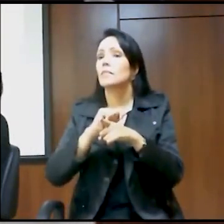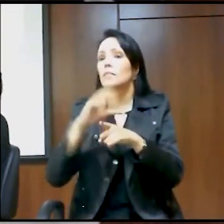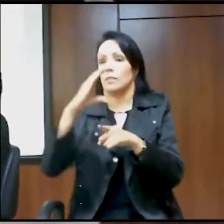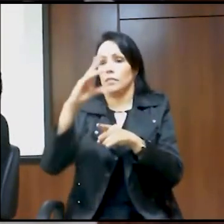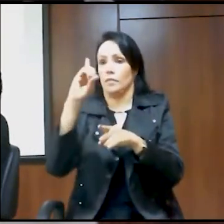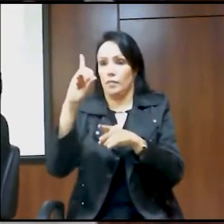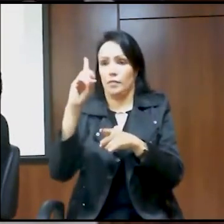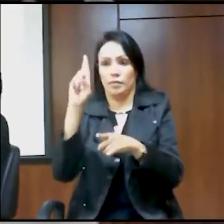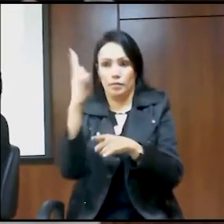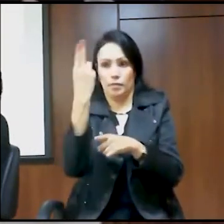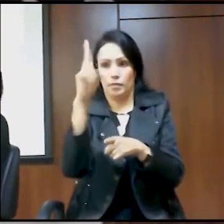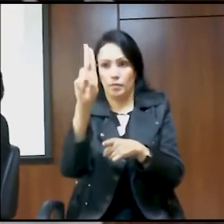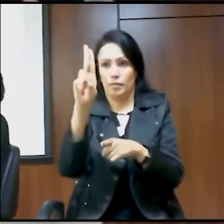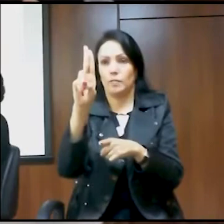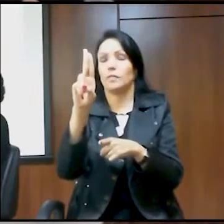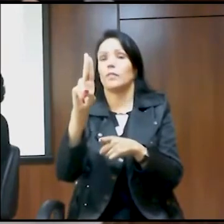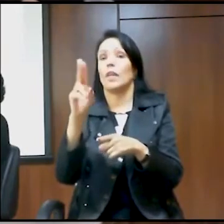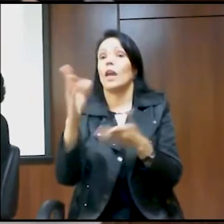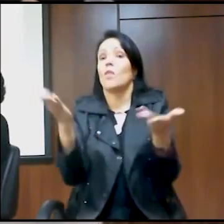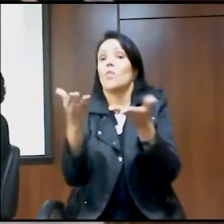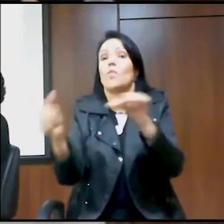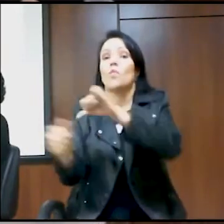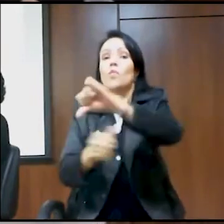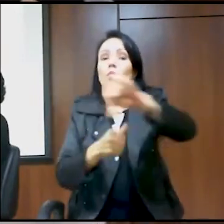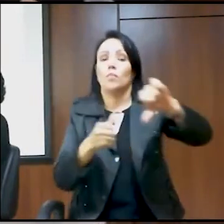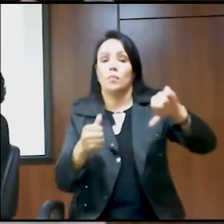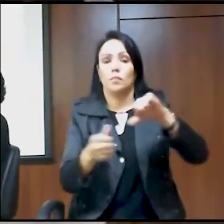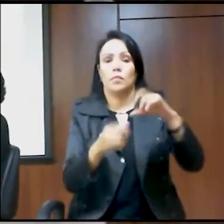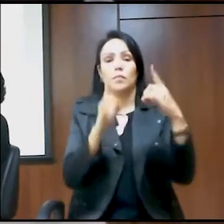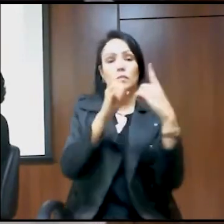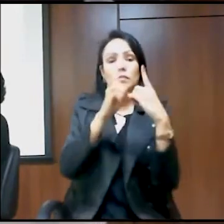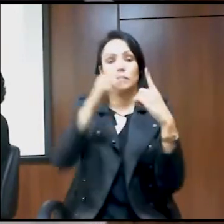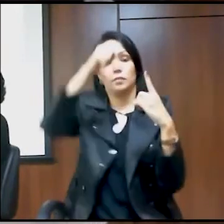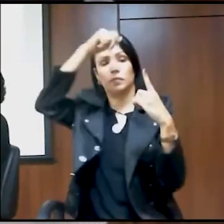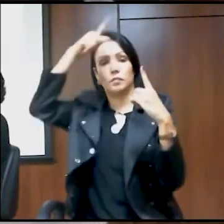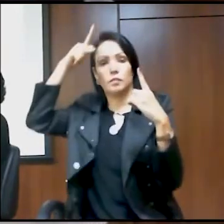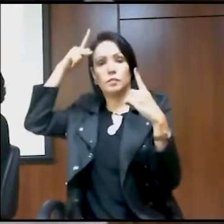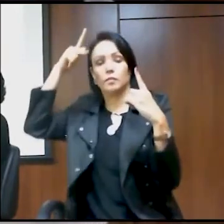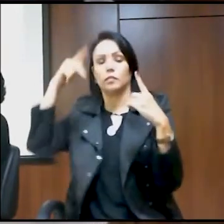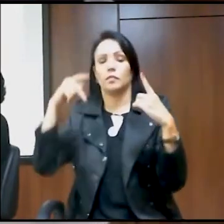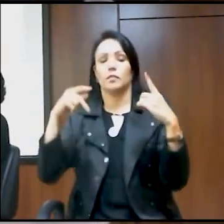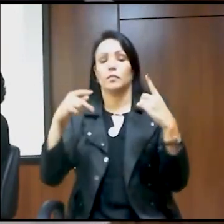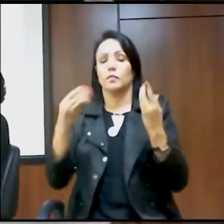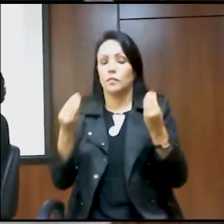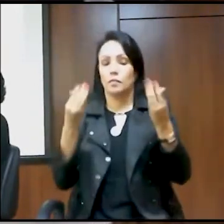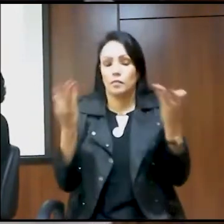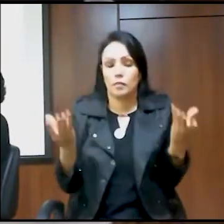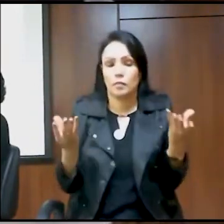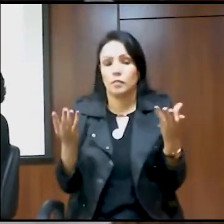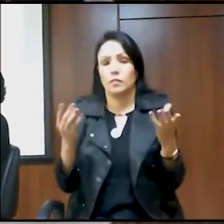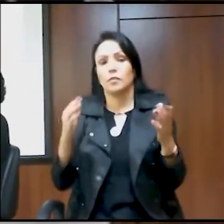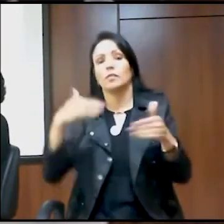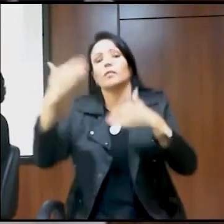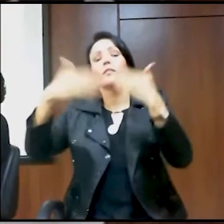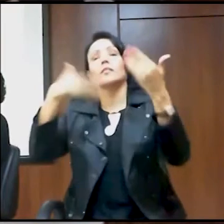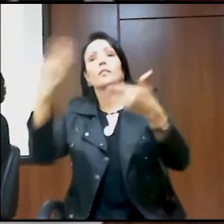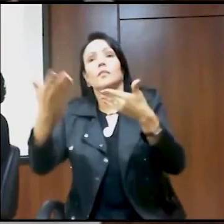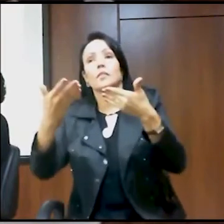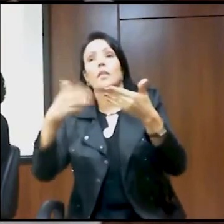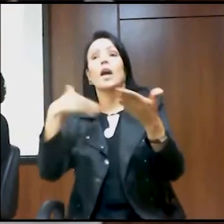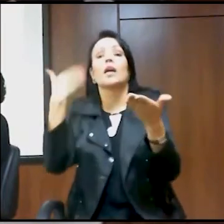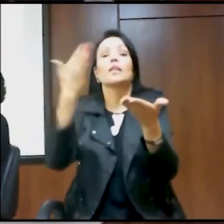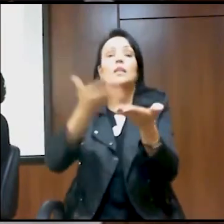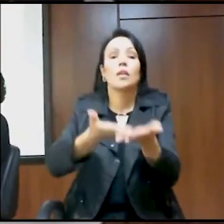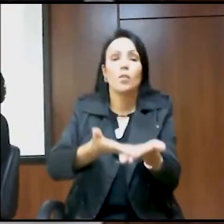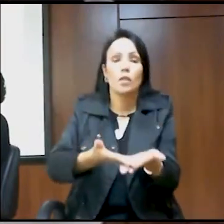pelo CDHU, agora foram remanejadas para o atendimento da Prefeitura, mas como a gente não tem perspectiva, até quando vai ser